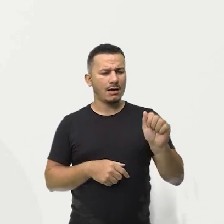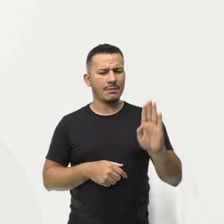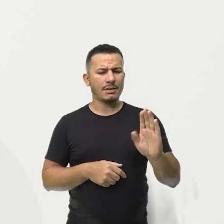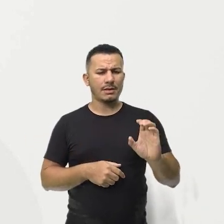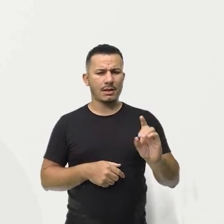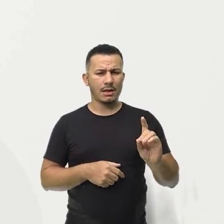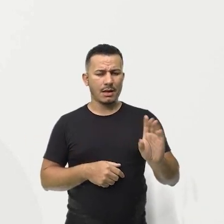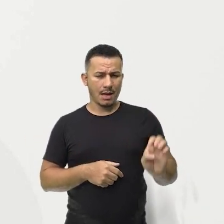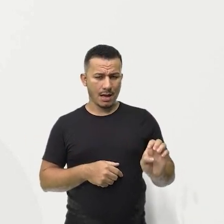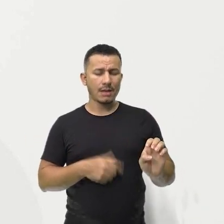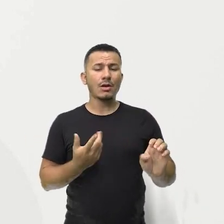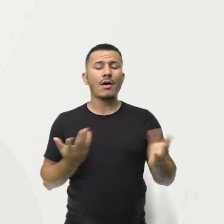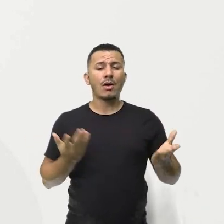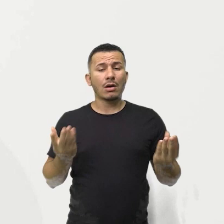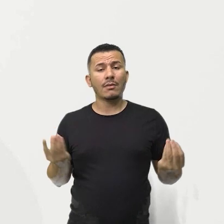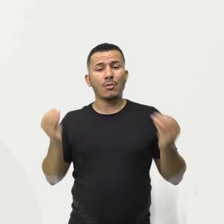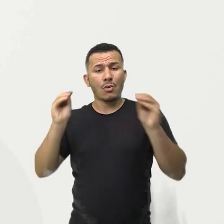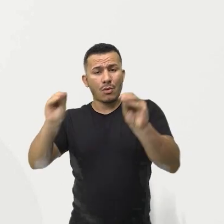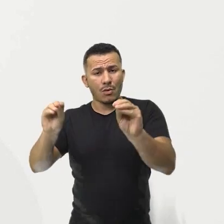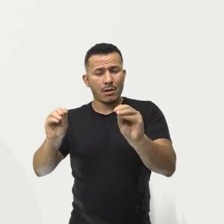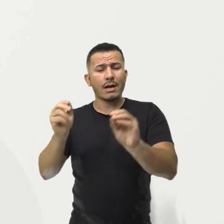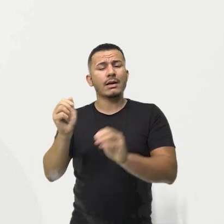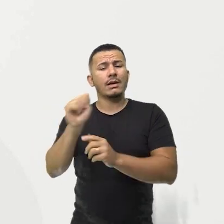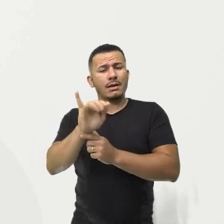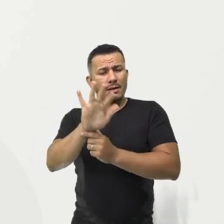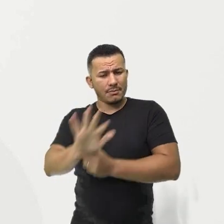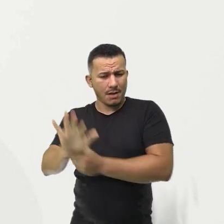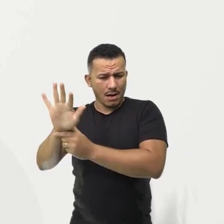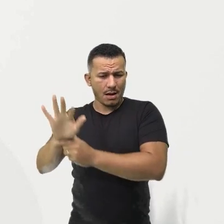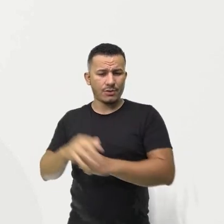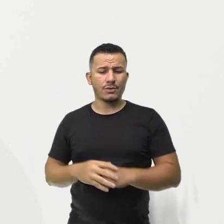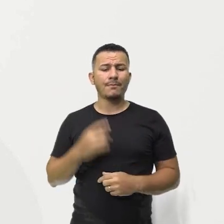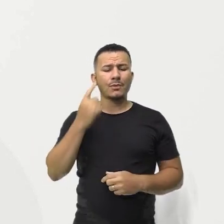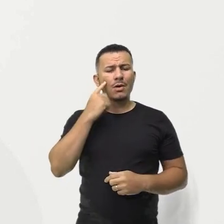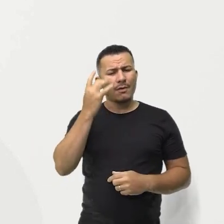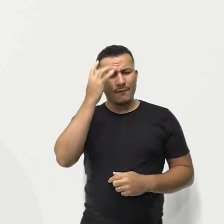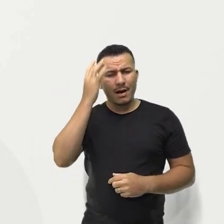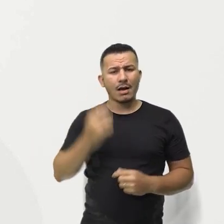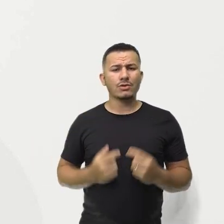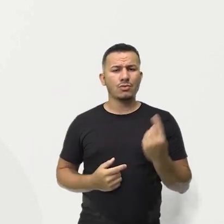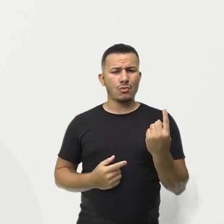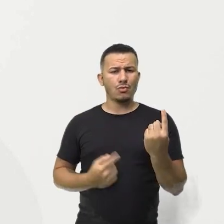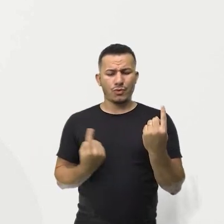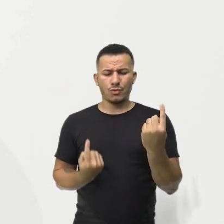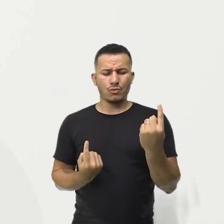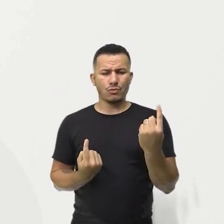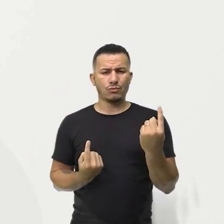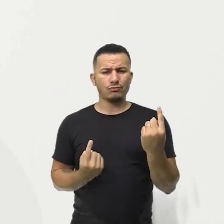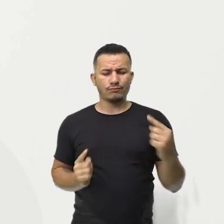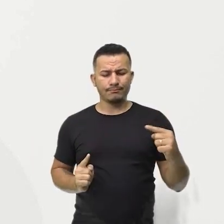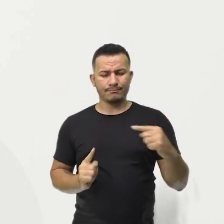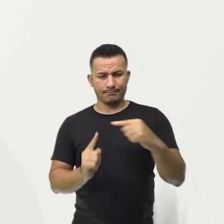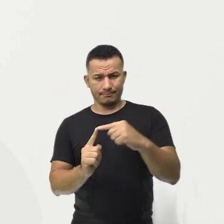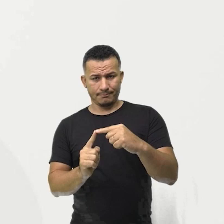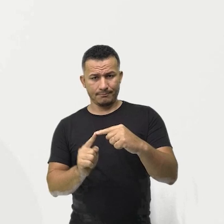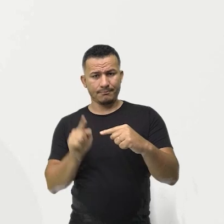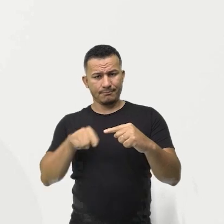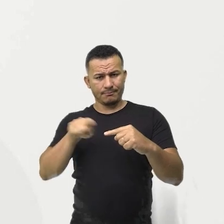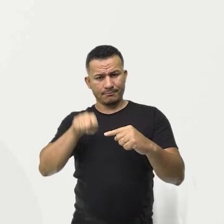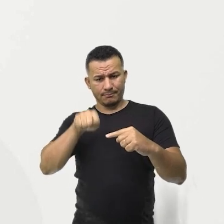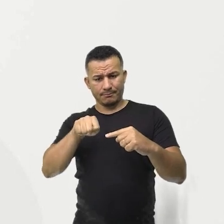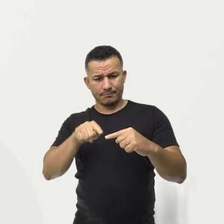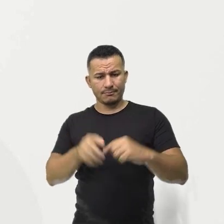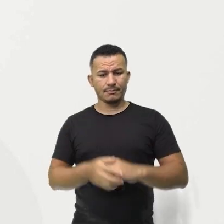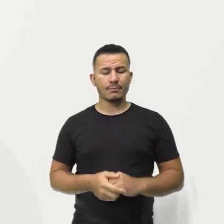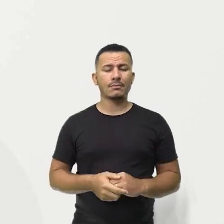após fazer a ampliação, tá? Então, vejam só. Temos os pontos 1 e 1, 1 e 3,